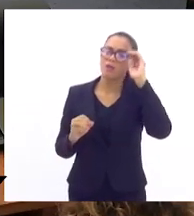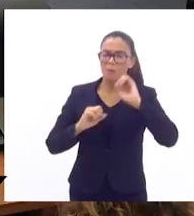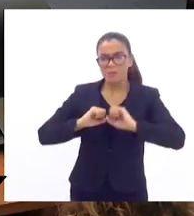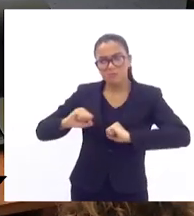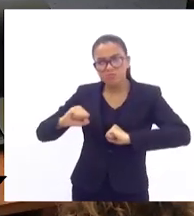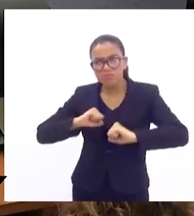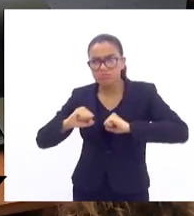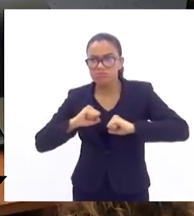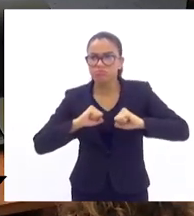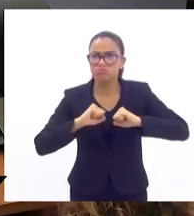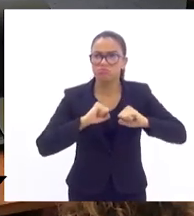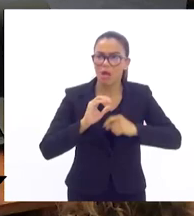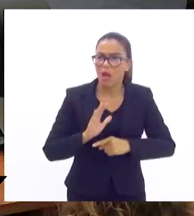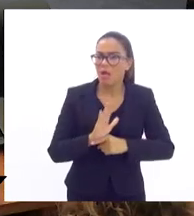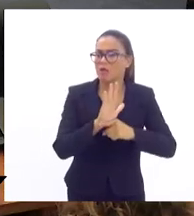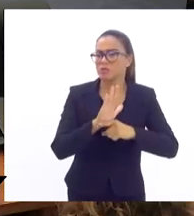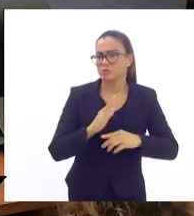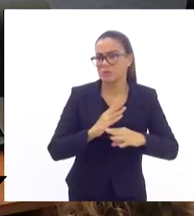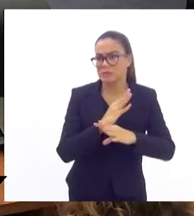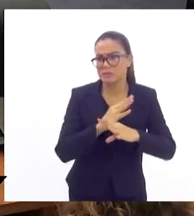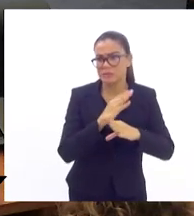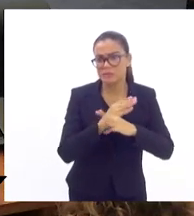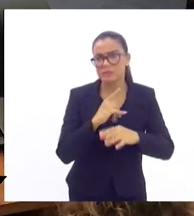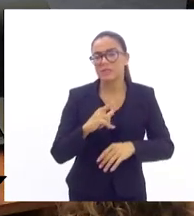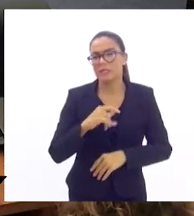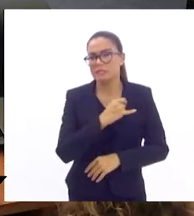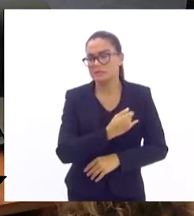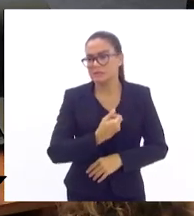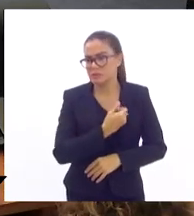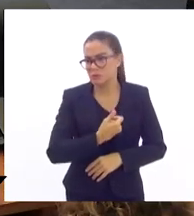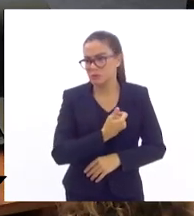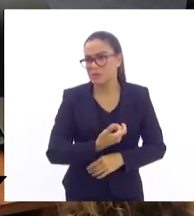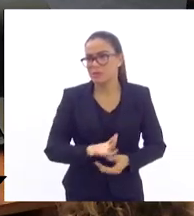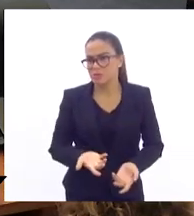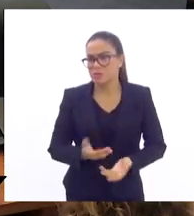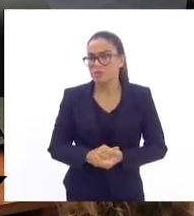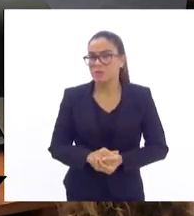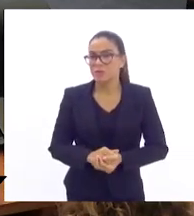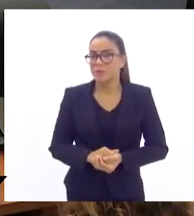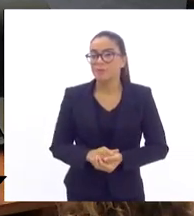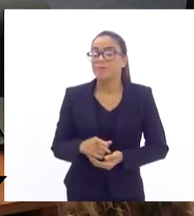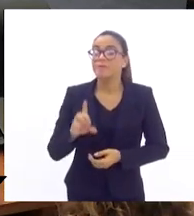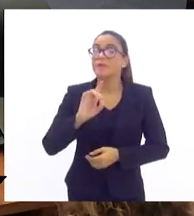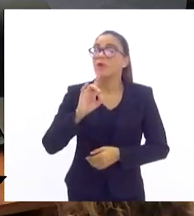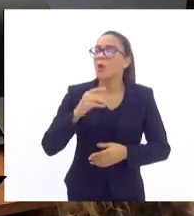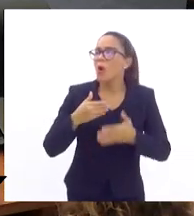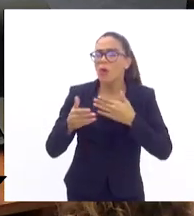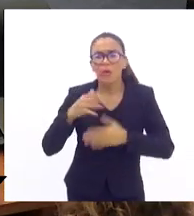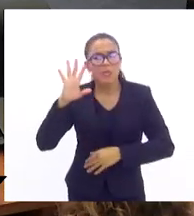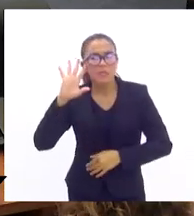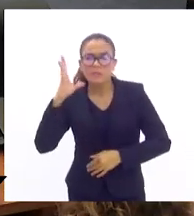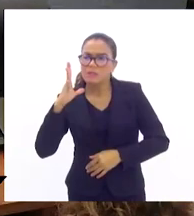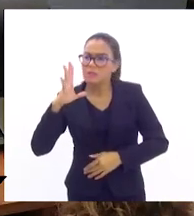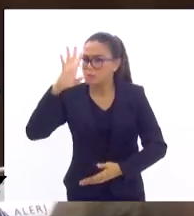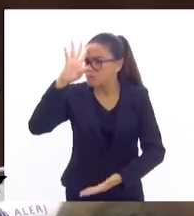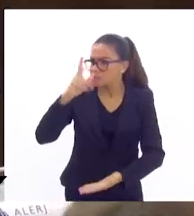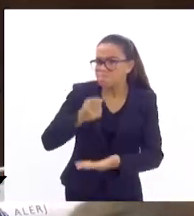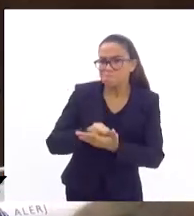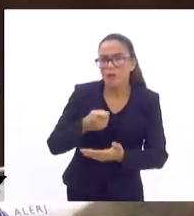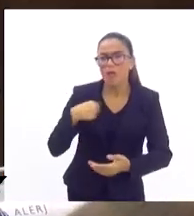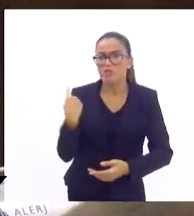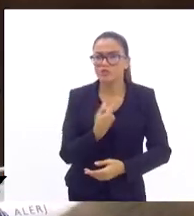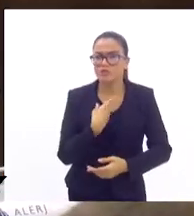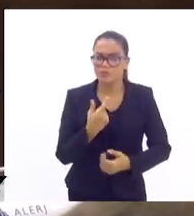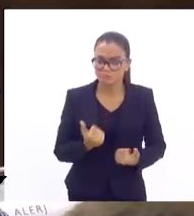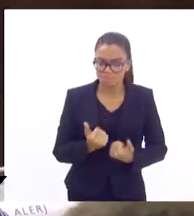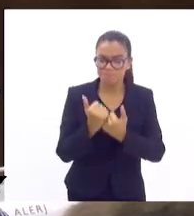e ajudar a cidade de São João de Meriti. É. A decisão que for tomada, a gente vai aderir, a gente está aqui para ajudar e vai... O que